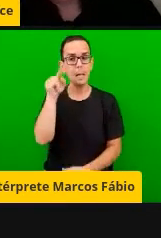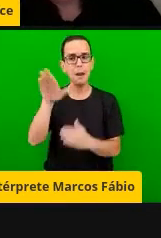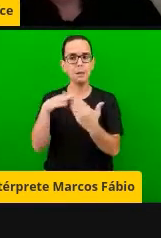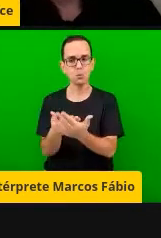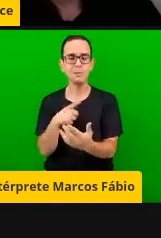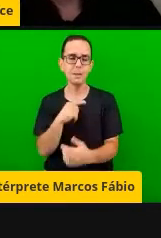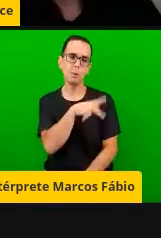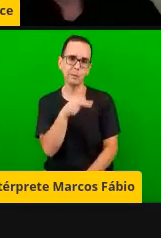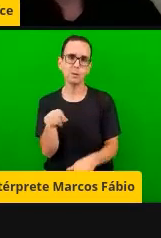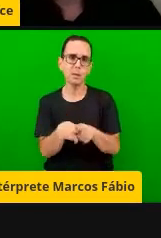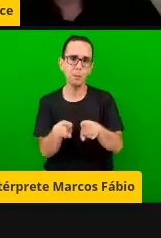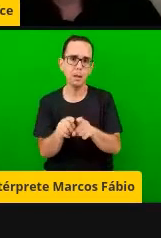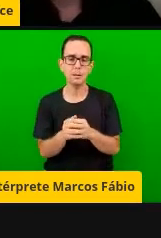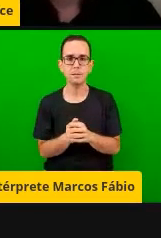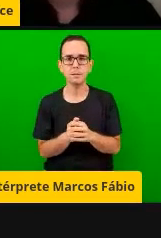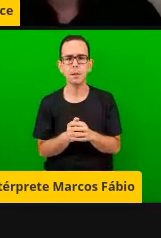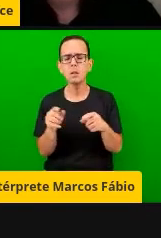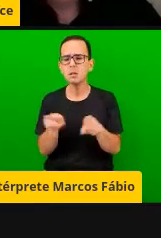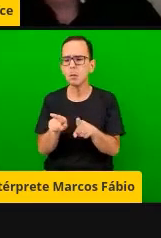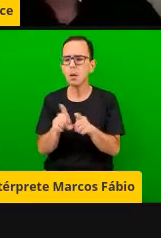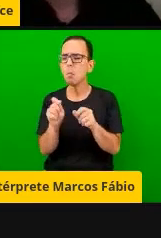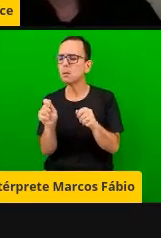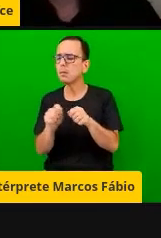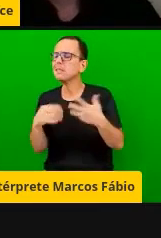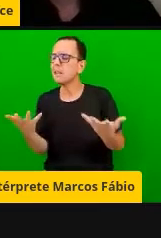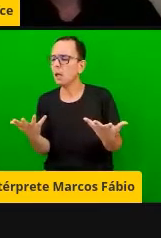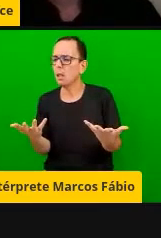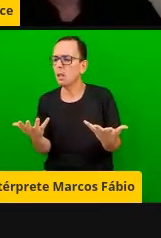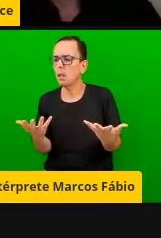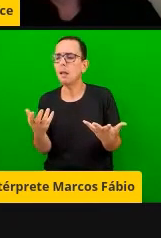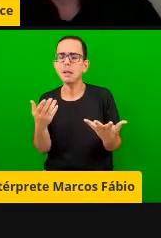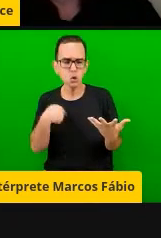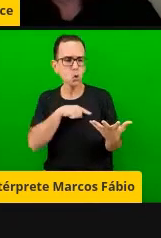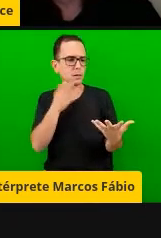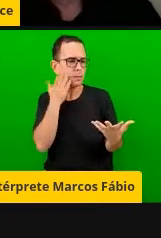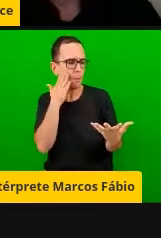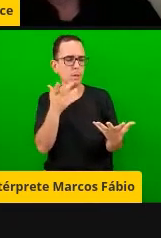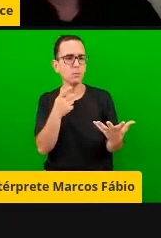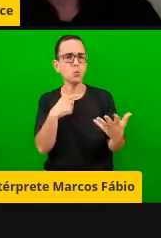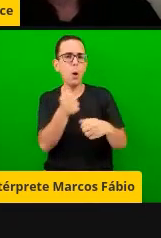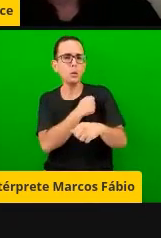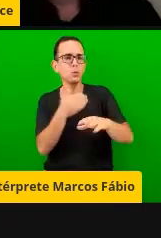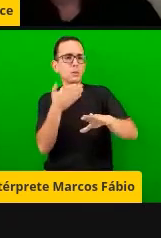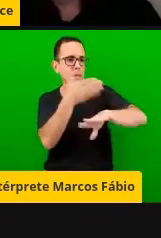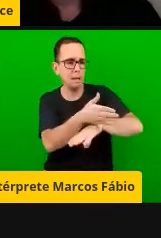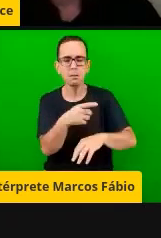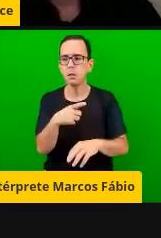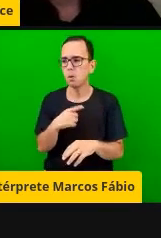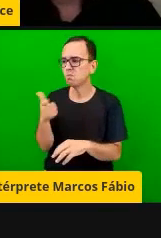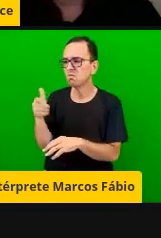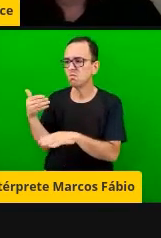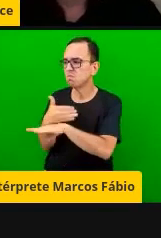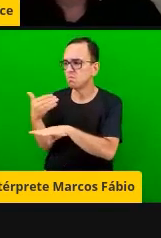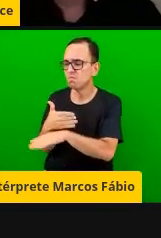professor. O que eu posso fazer nesse período? Nós sabemos que tem escola aqui. O aluno tem acesso, o aluno não tem acesso. Eu tenho